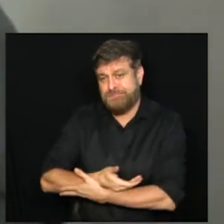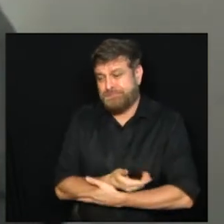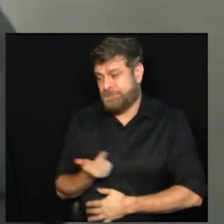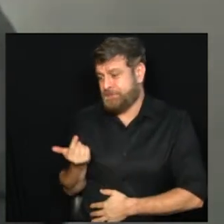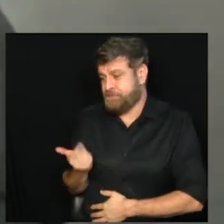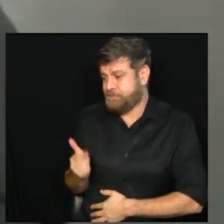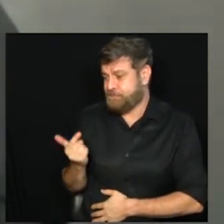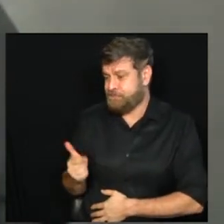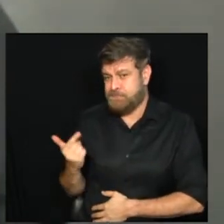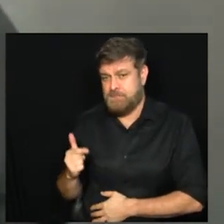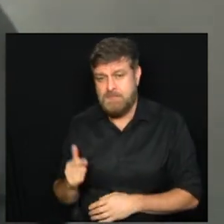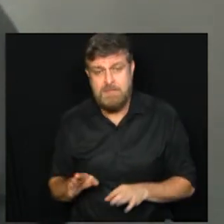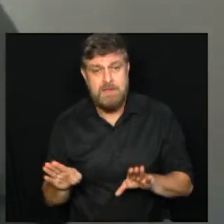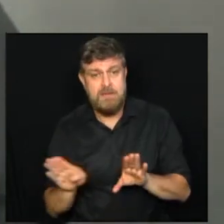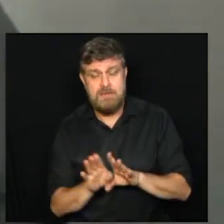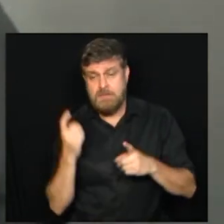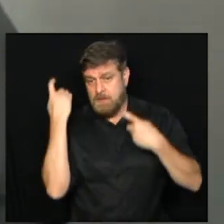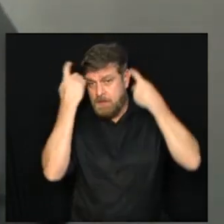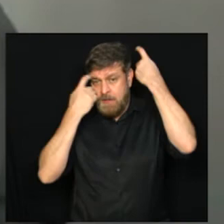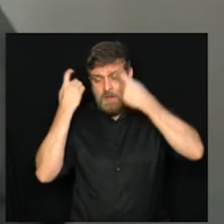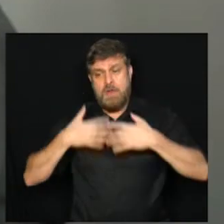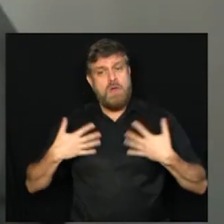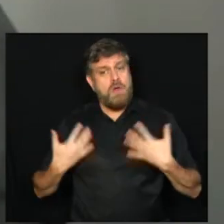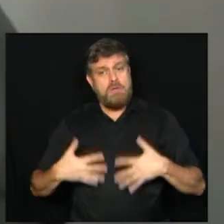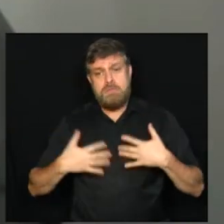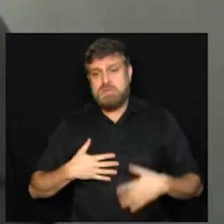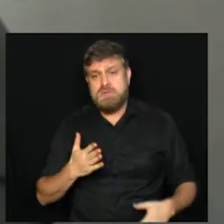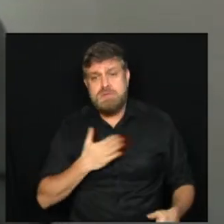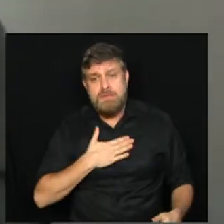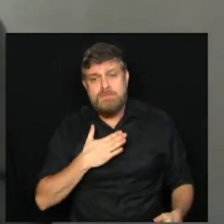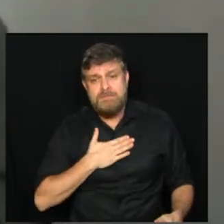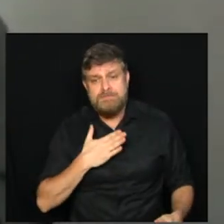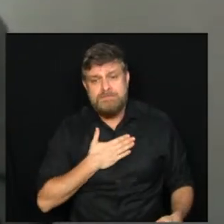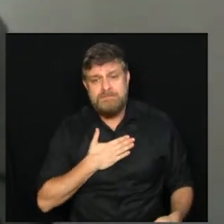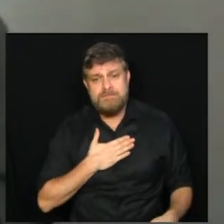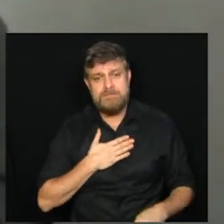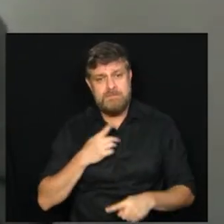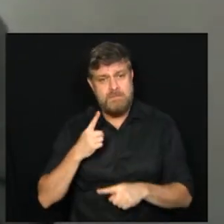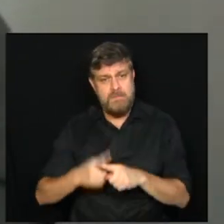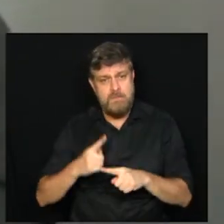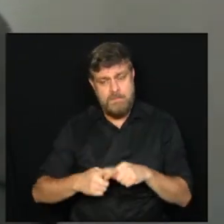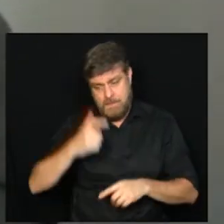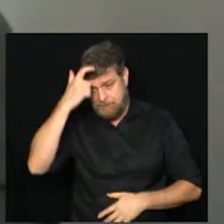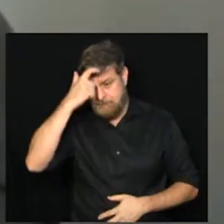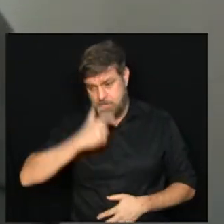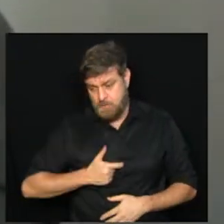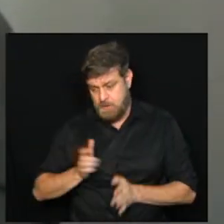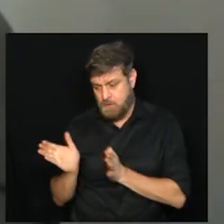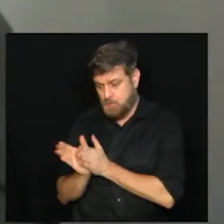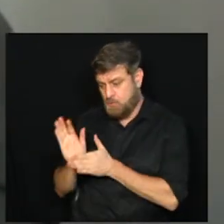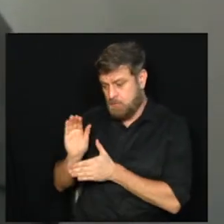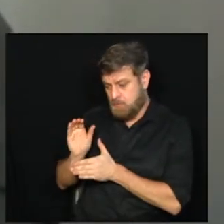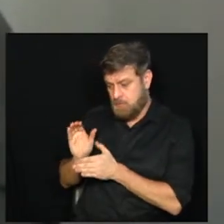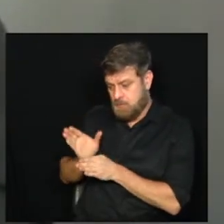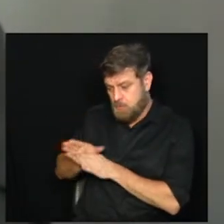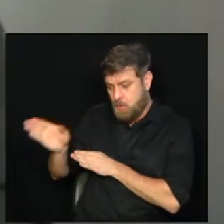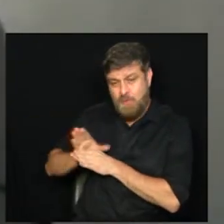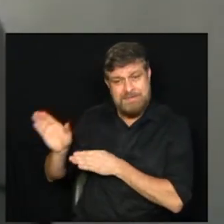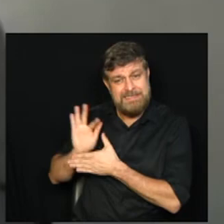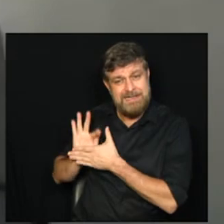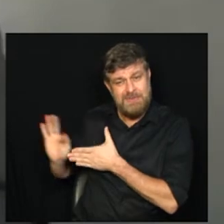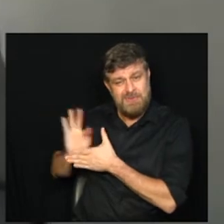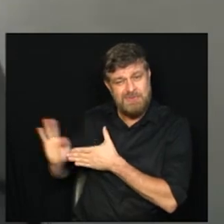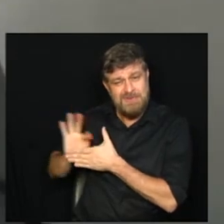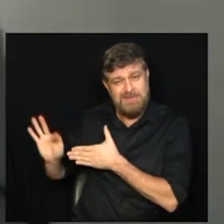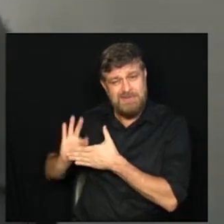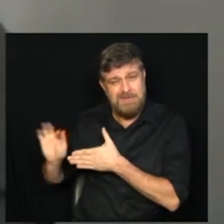isso também trouxe uma preocupação muito grande para mim. Porque quando eu estava no conselho,